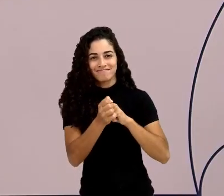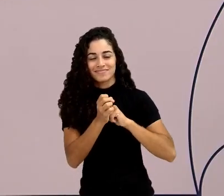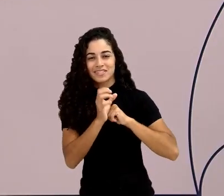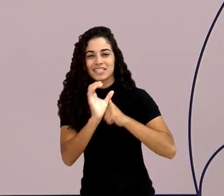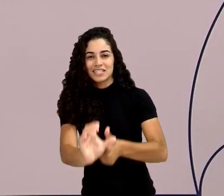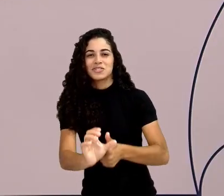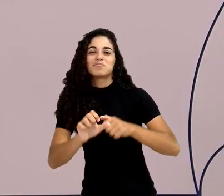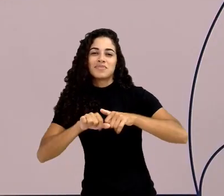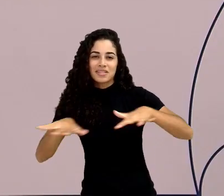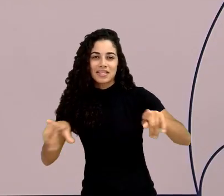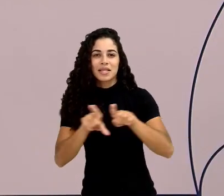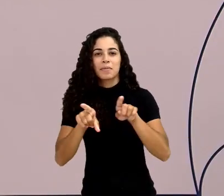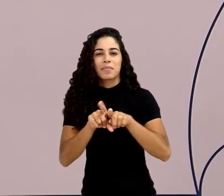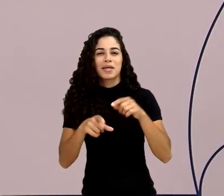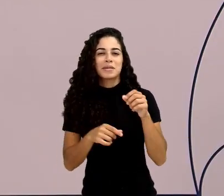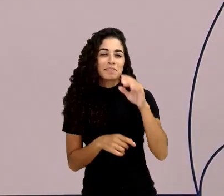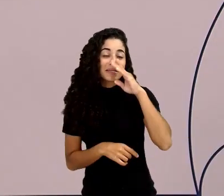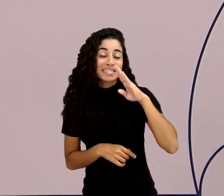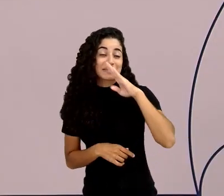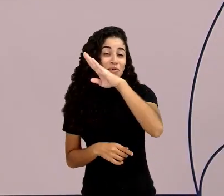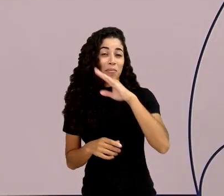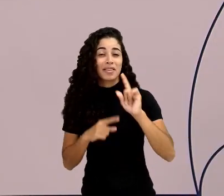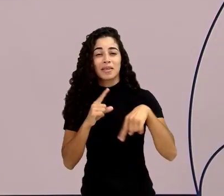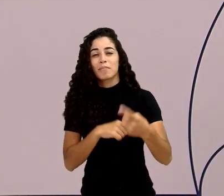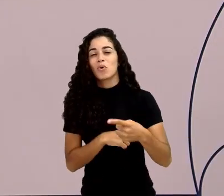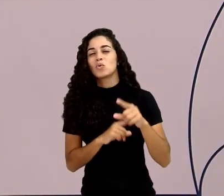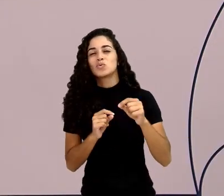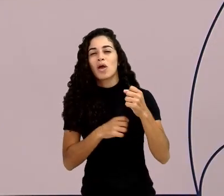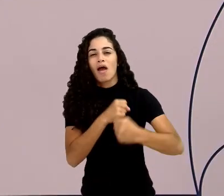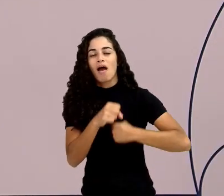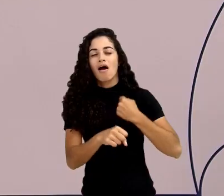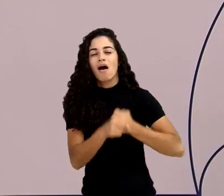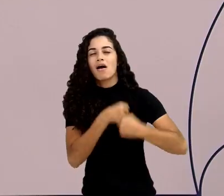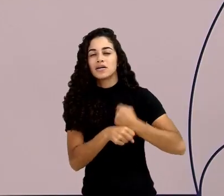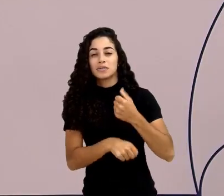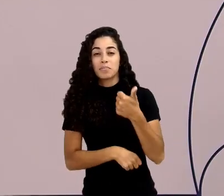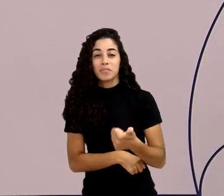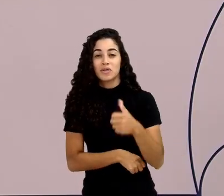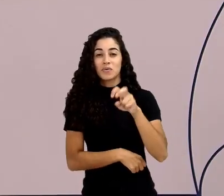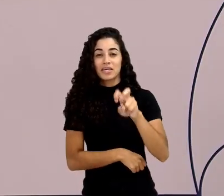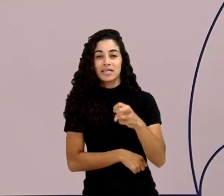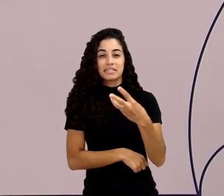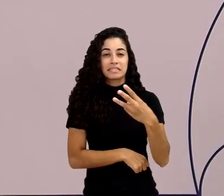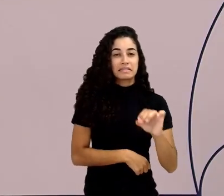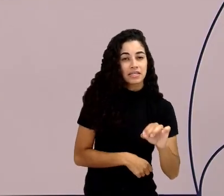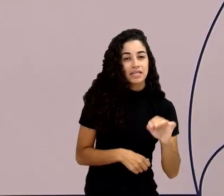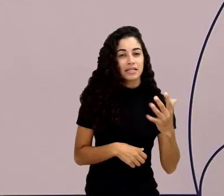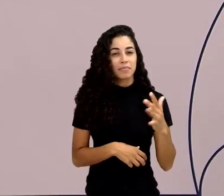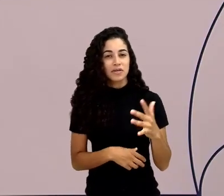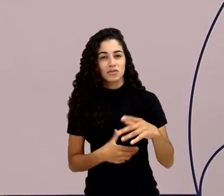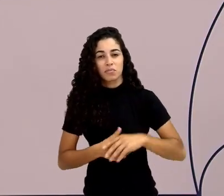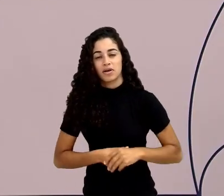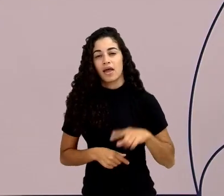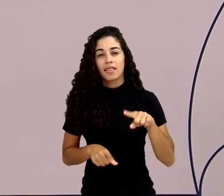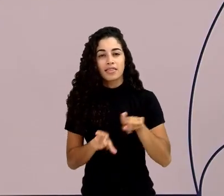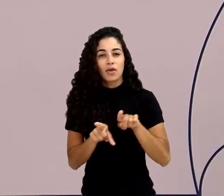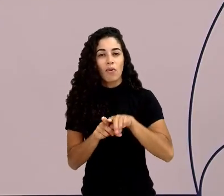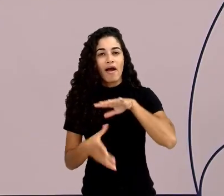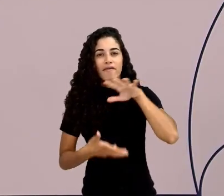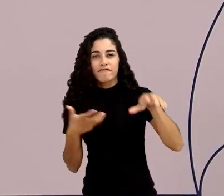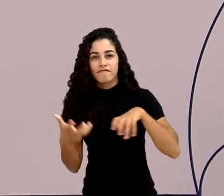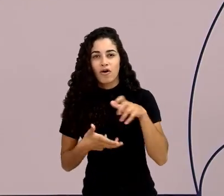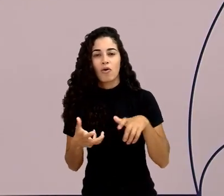1520, 1530, porque na Europa vai haver o que a gente chama de reforma protestante, e